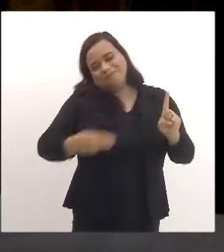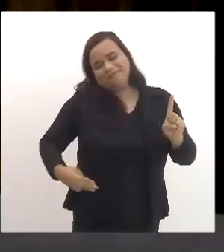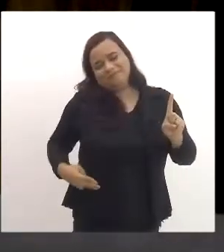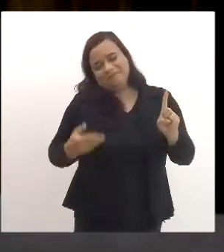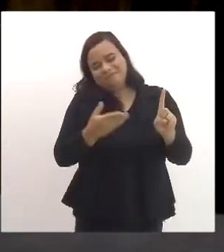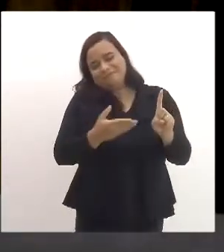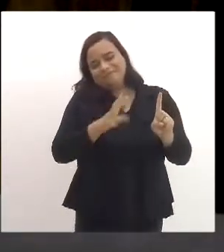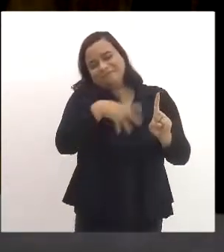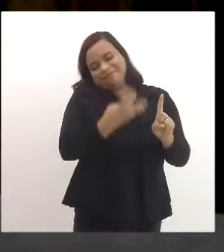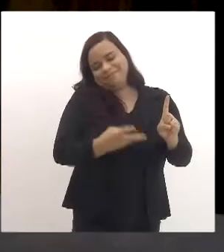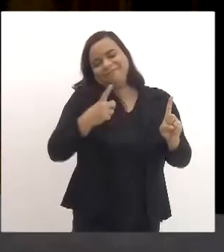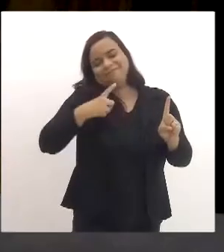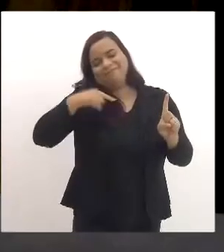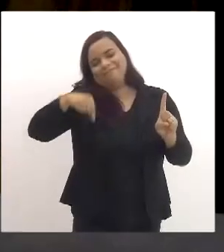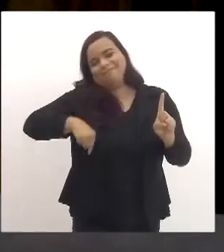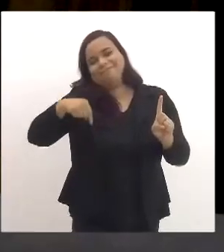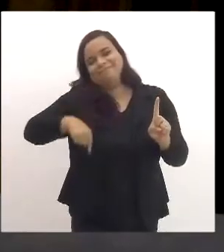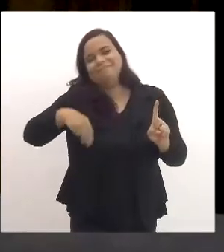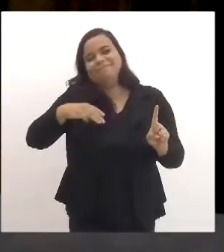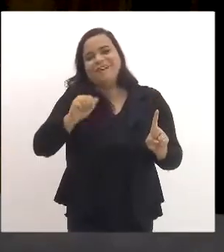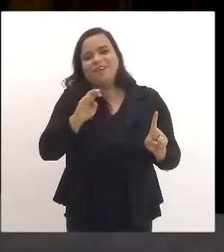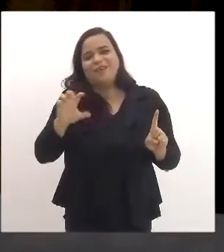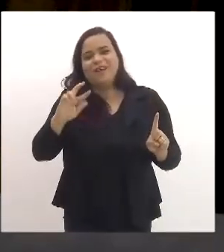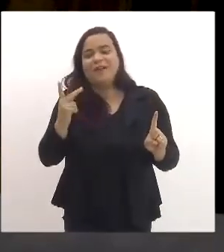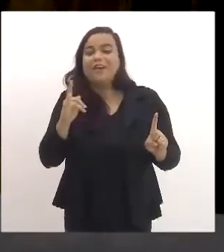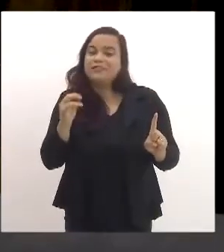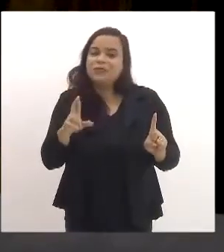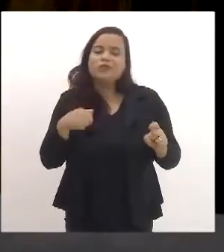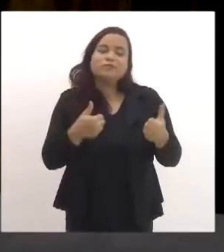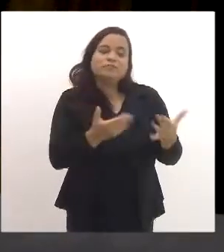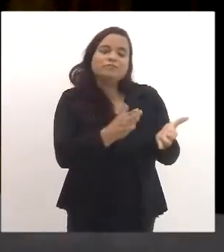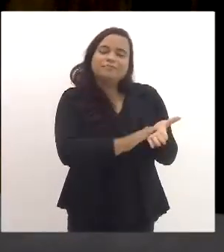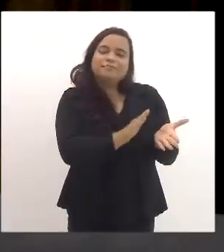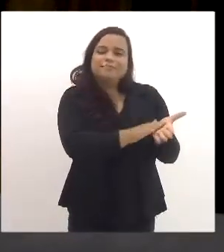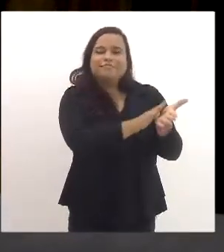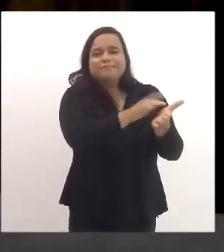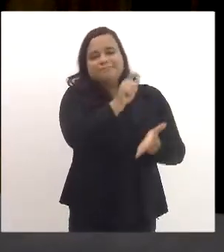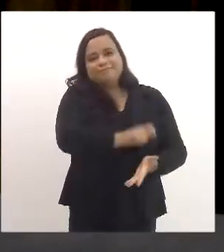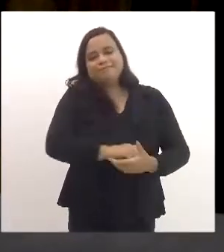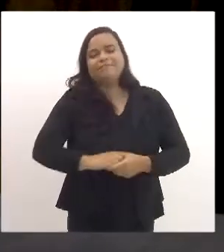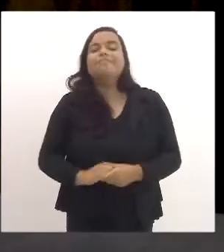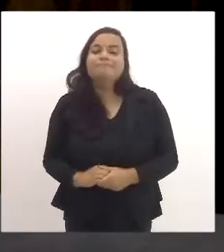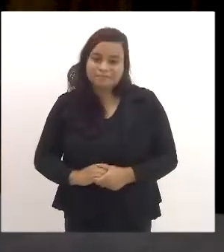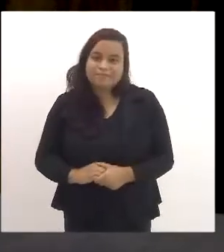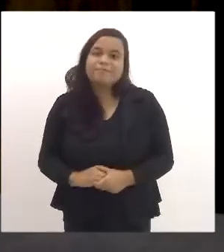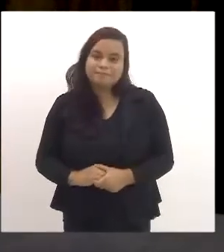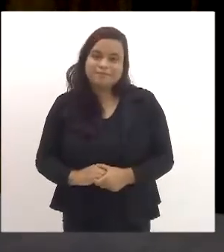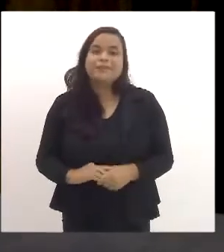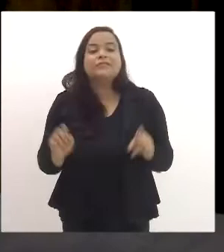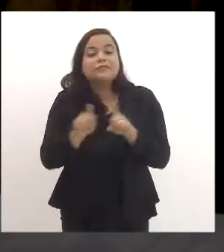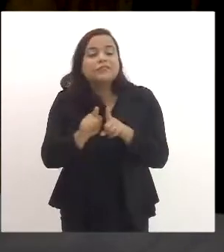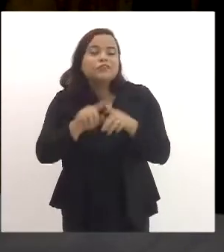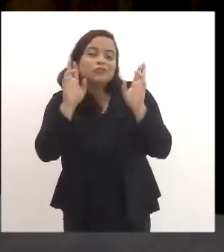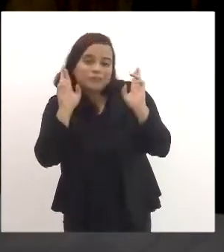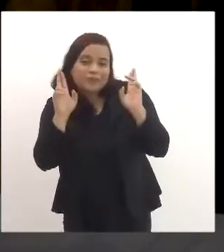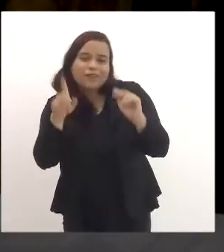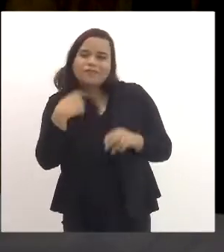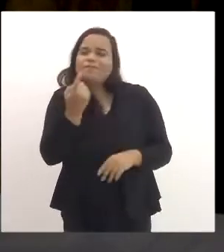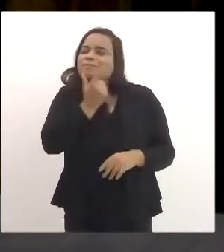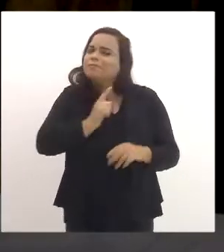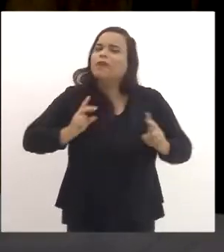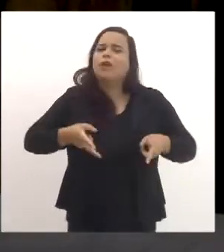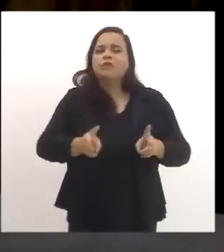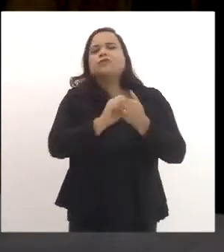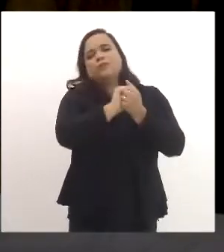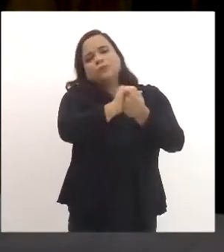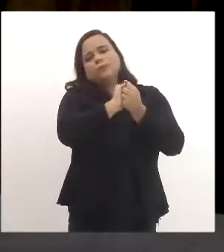Heitor, a quem, nesse momento, eu parabenizo e espero que possamos continuar